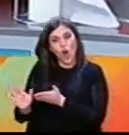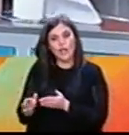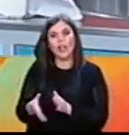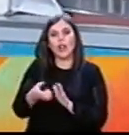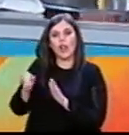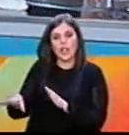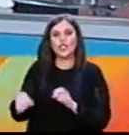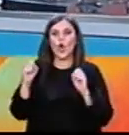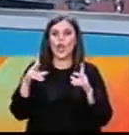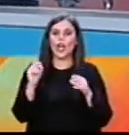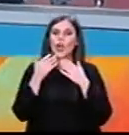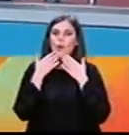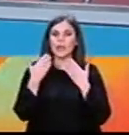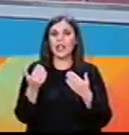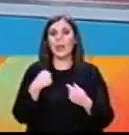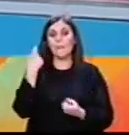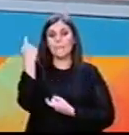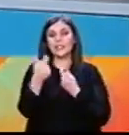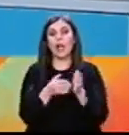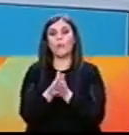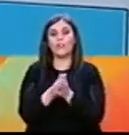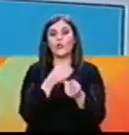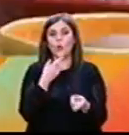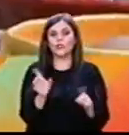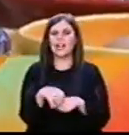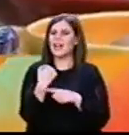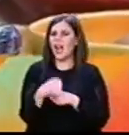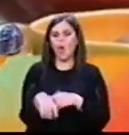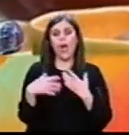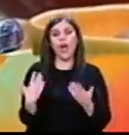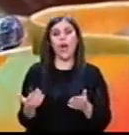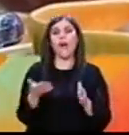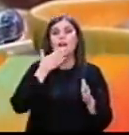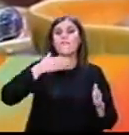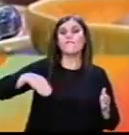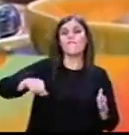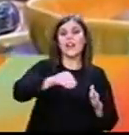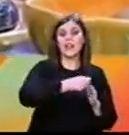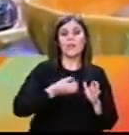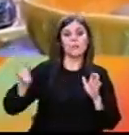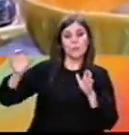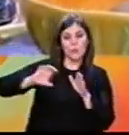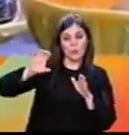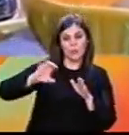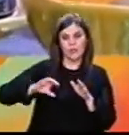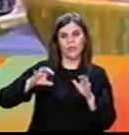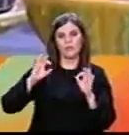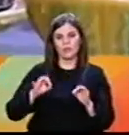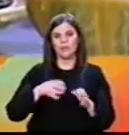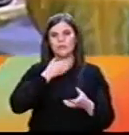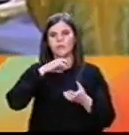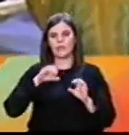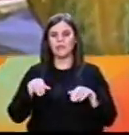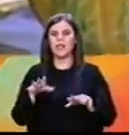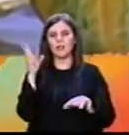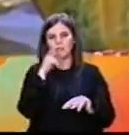onde sim, colocar. Obrigada. Oh, meu amor, pensei que ias reutilizar. Não. Vamos colocar a farinha toda de uma vez. Bem, estamos em crise, mas não exageremos. Não percebi, não é?